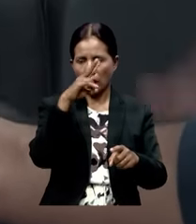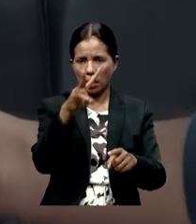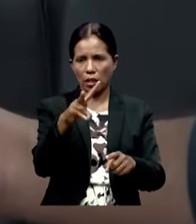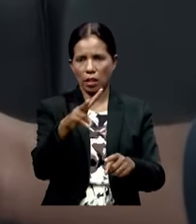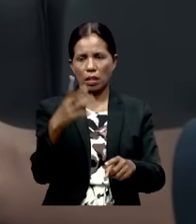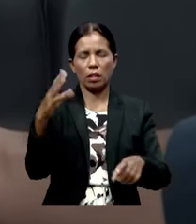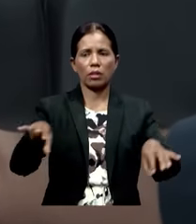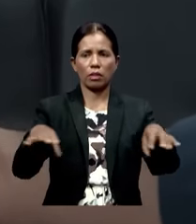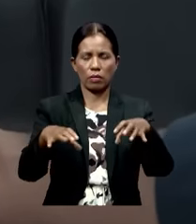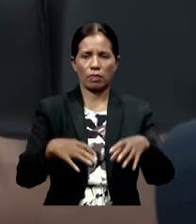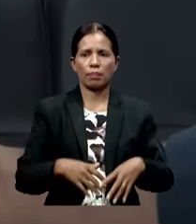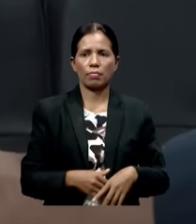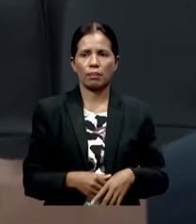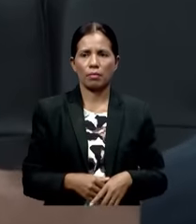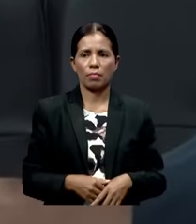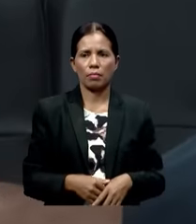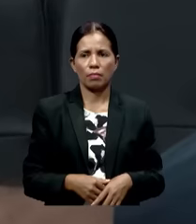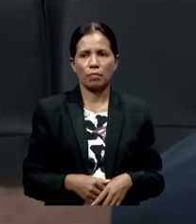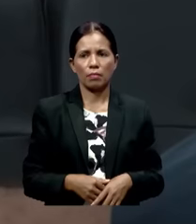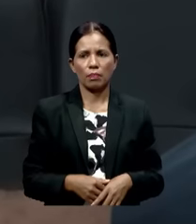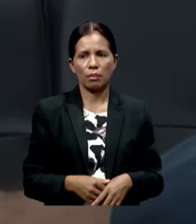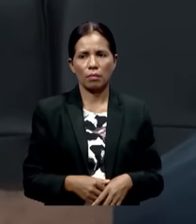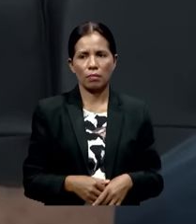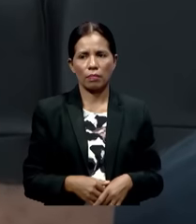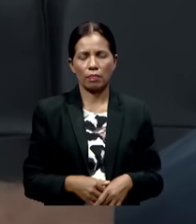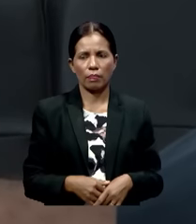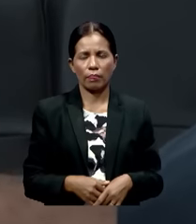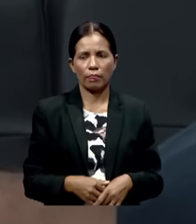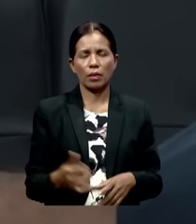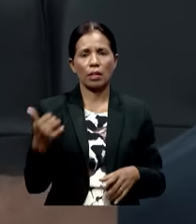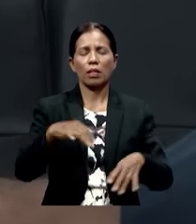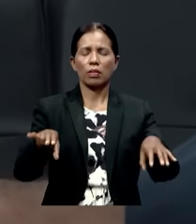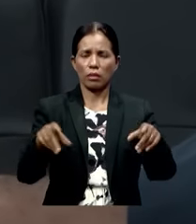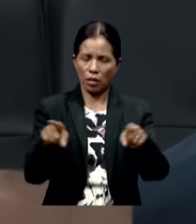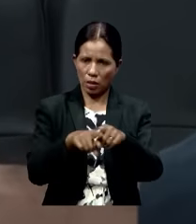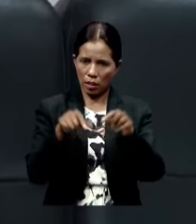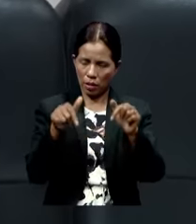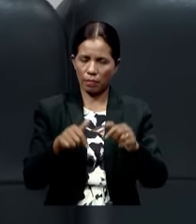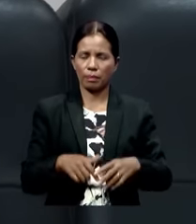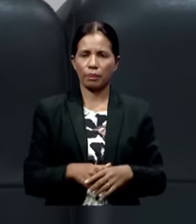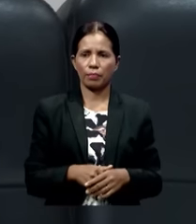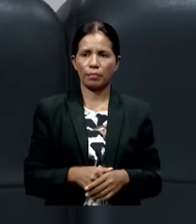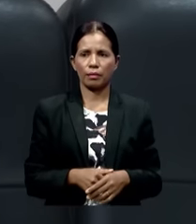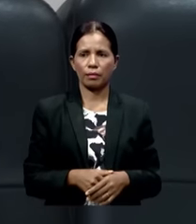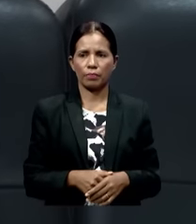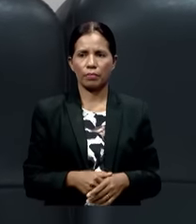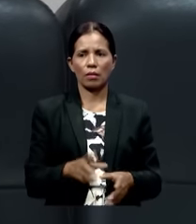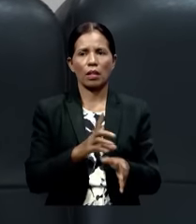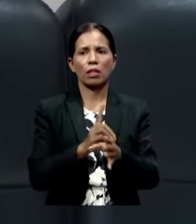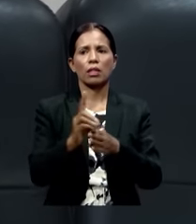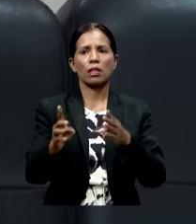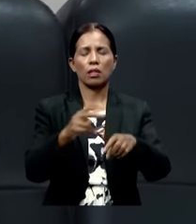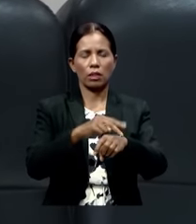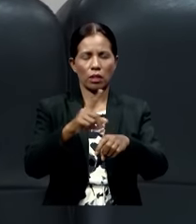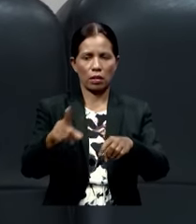na sistema laran ne ida ne durante ne serviço ne hansane la ne hansane. Diretor de Direção